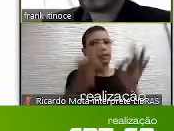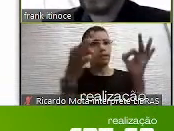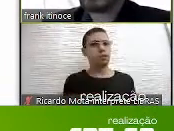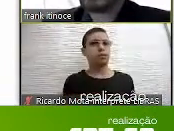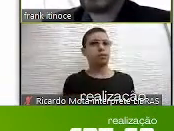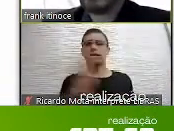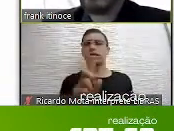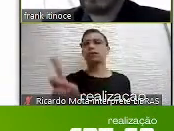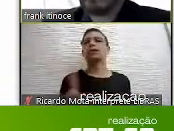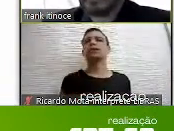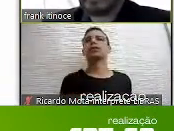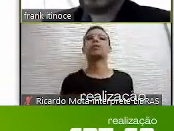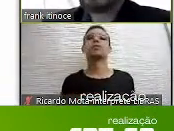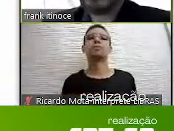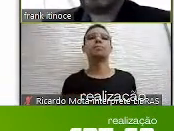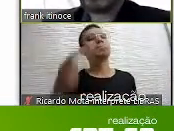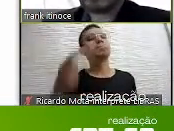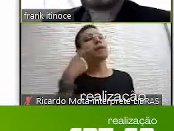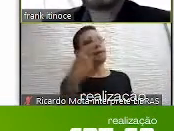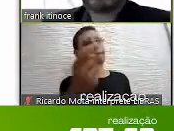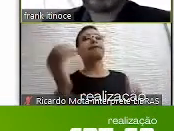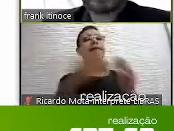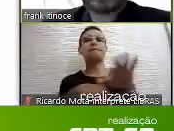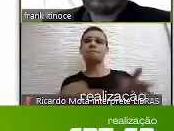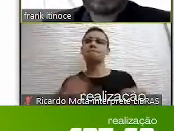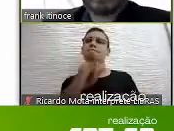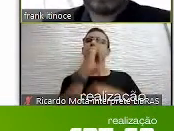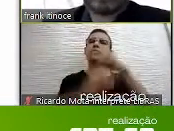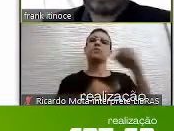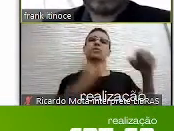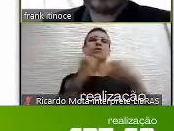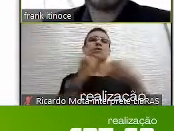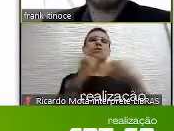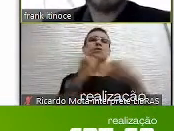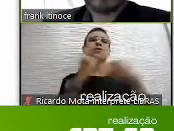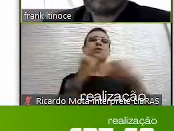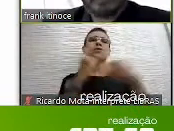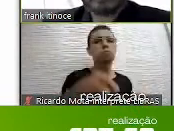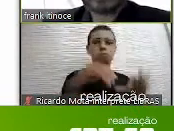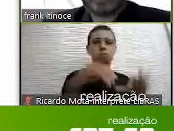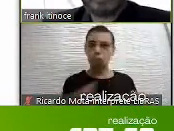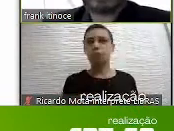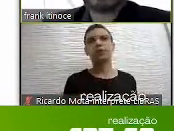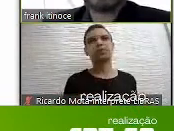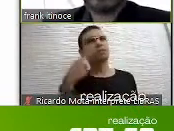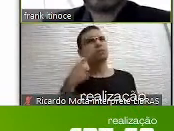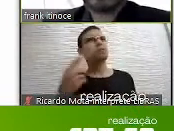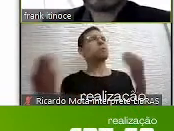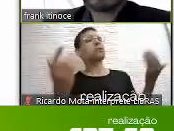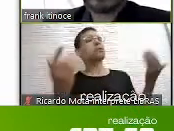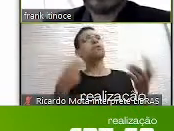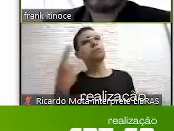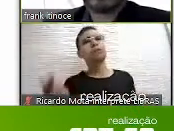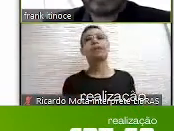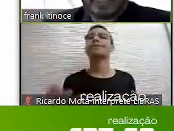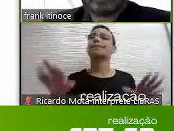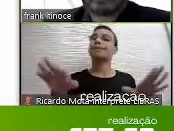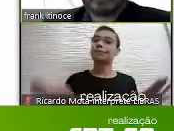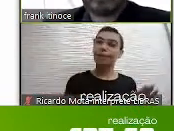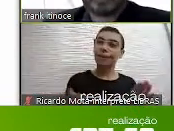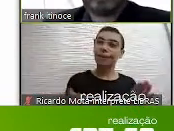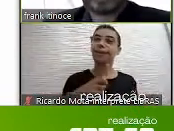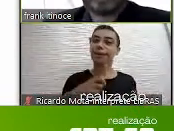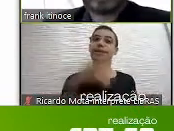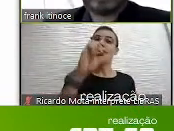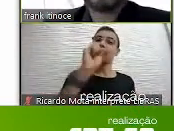entre no site, procure, e tem mecanismos para vocês... eu estou com uma dúvida ainda. Tem um saque, tem um contato